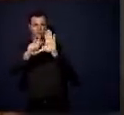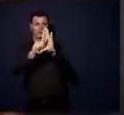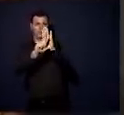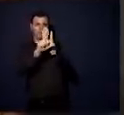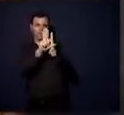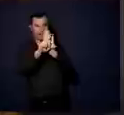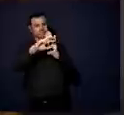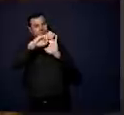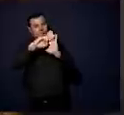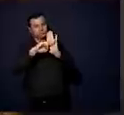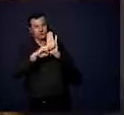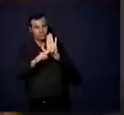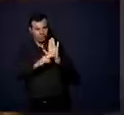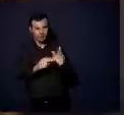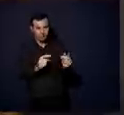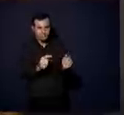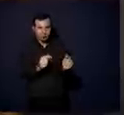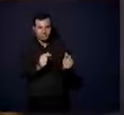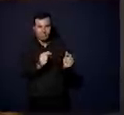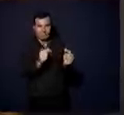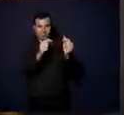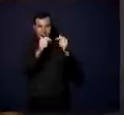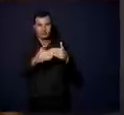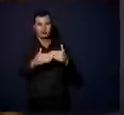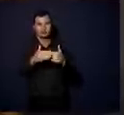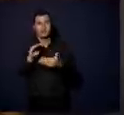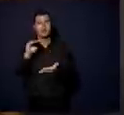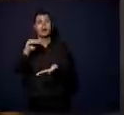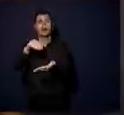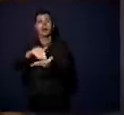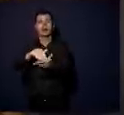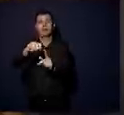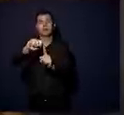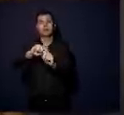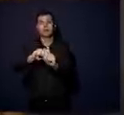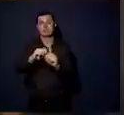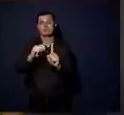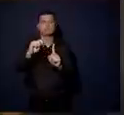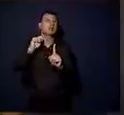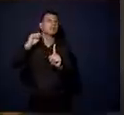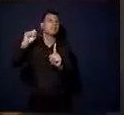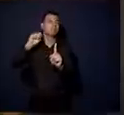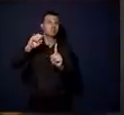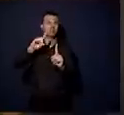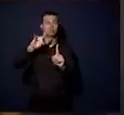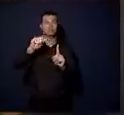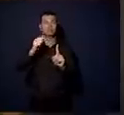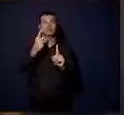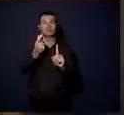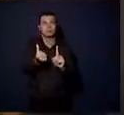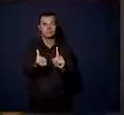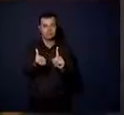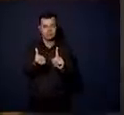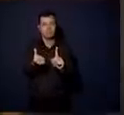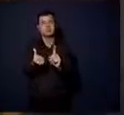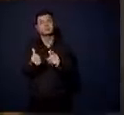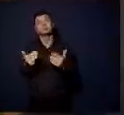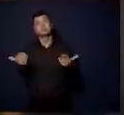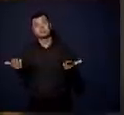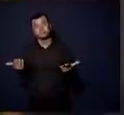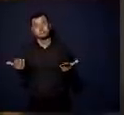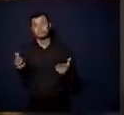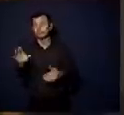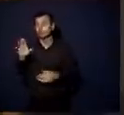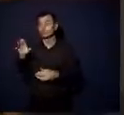diretrizes orçamentárias para entregar aí até meados de Abril 16 de Abril e a gente tem que